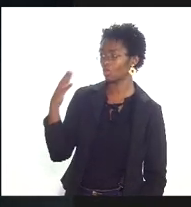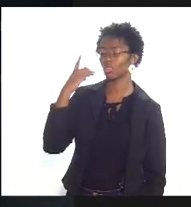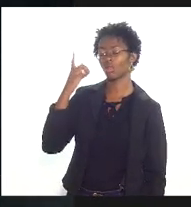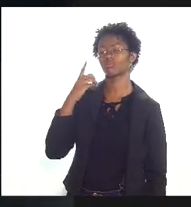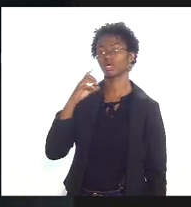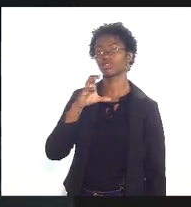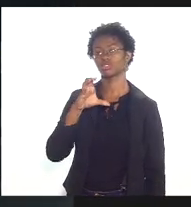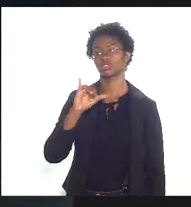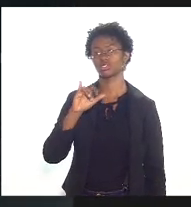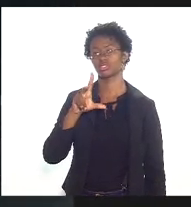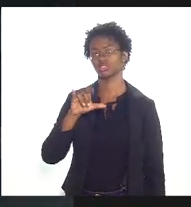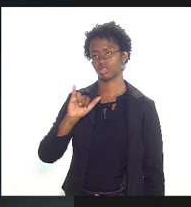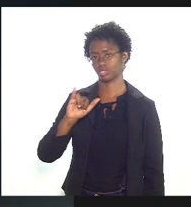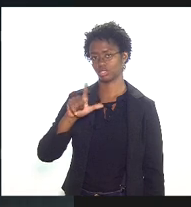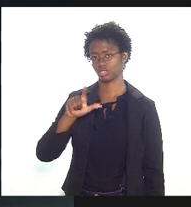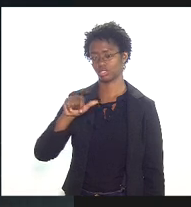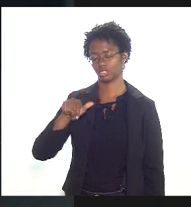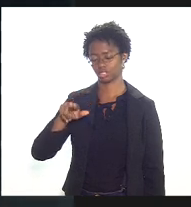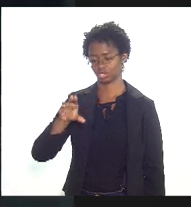é